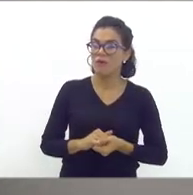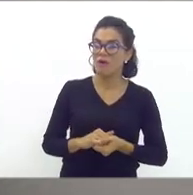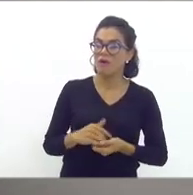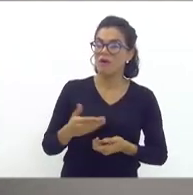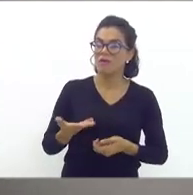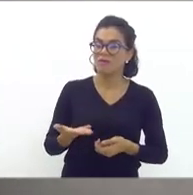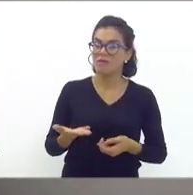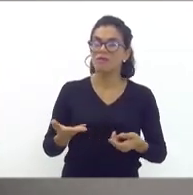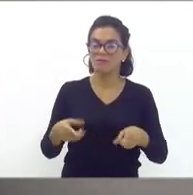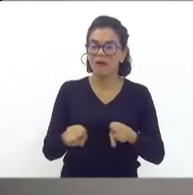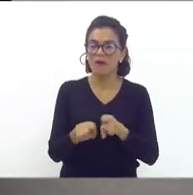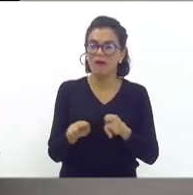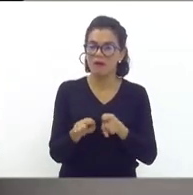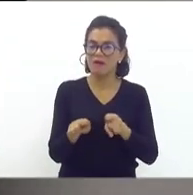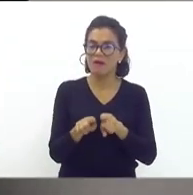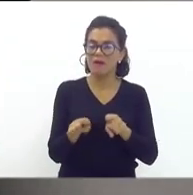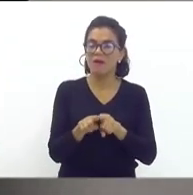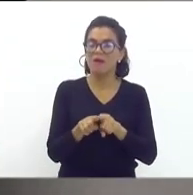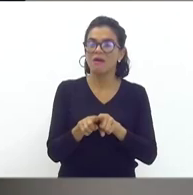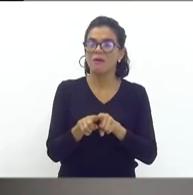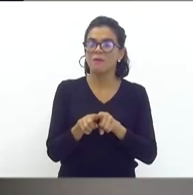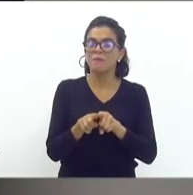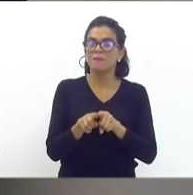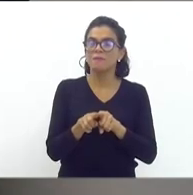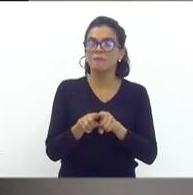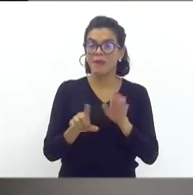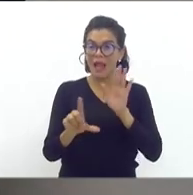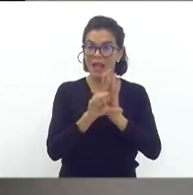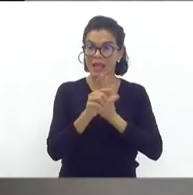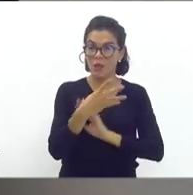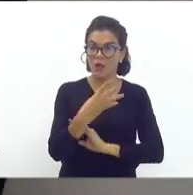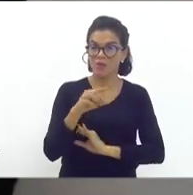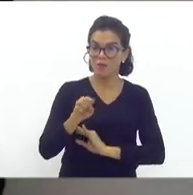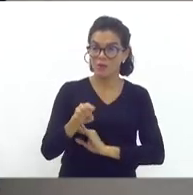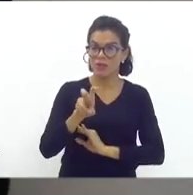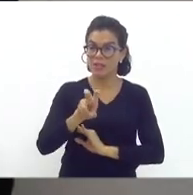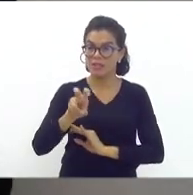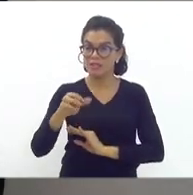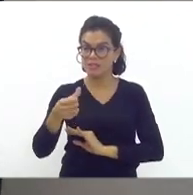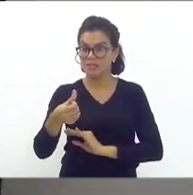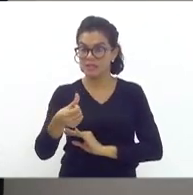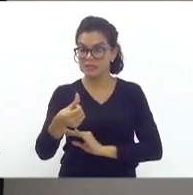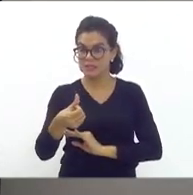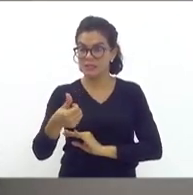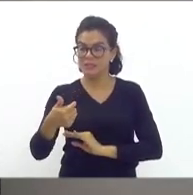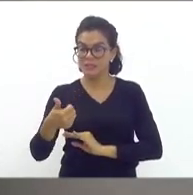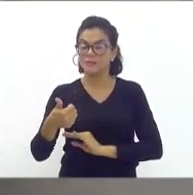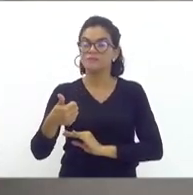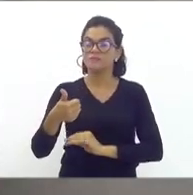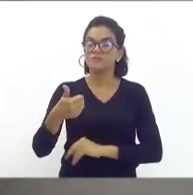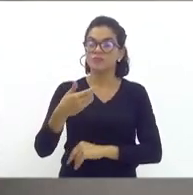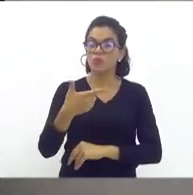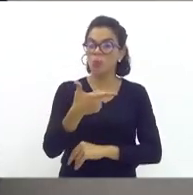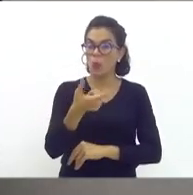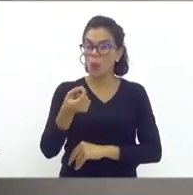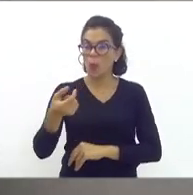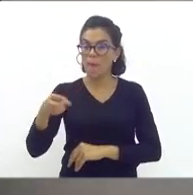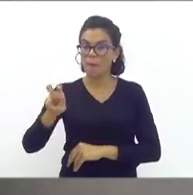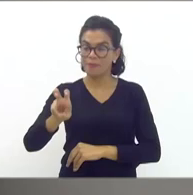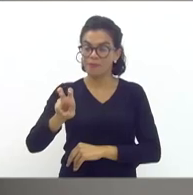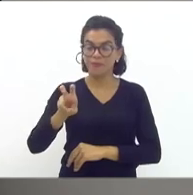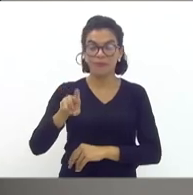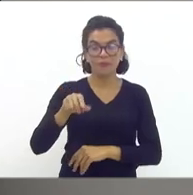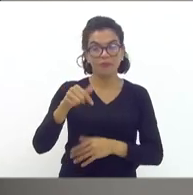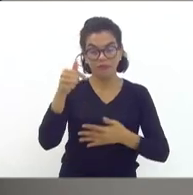genética na lei número 4.556 de 2005 mas uma delas que é muito